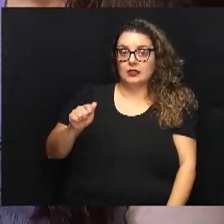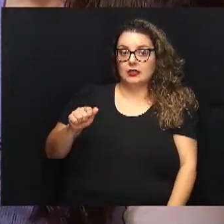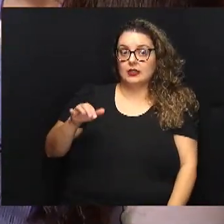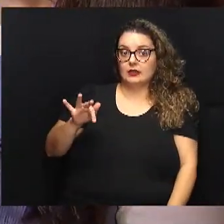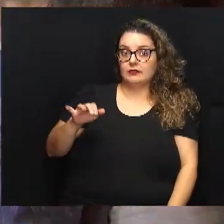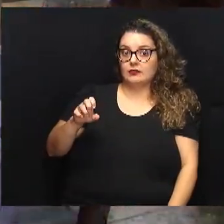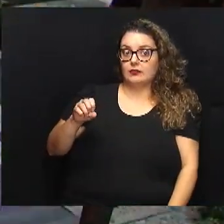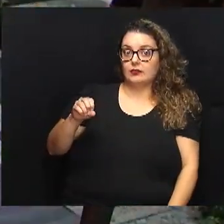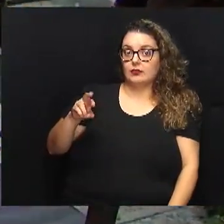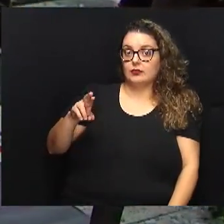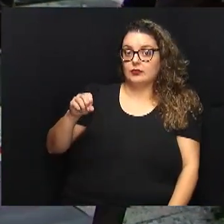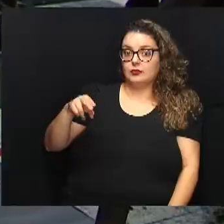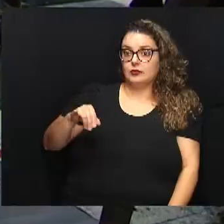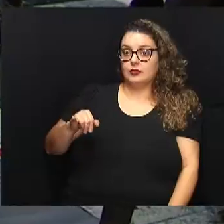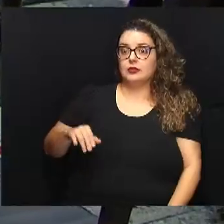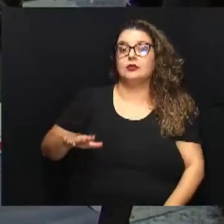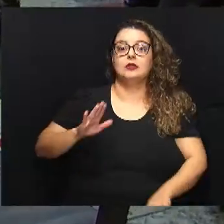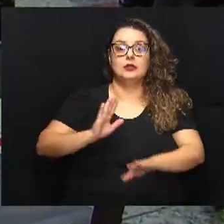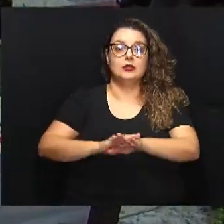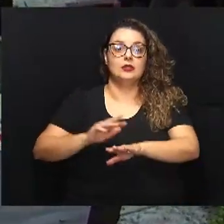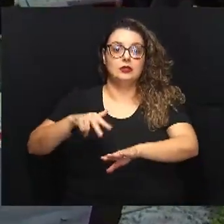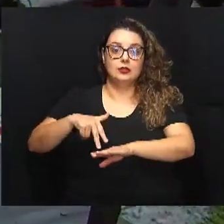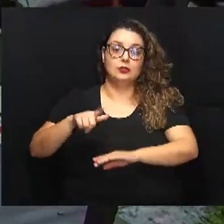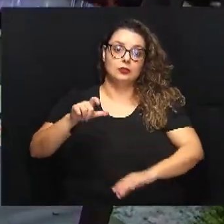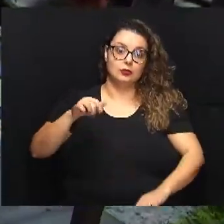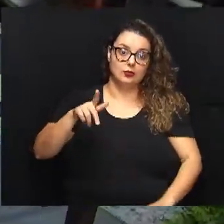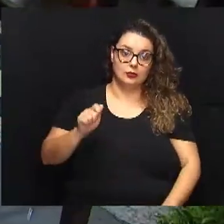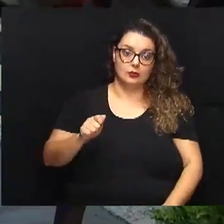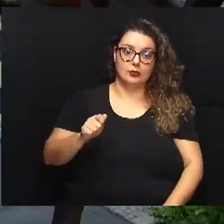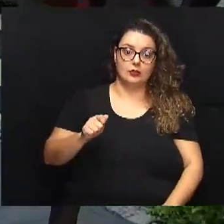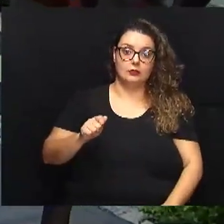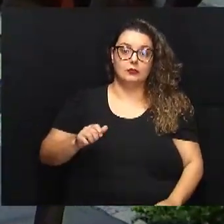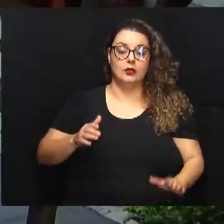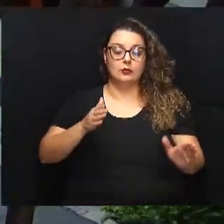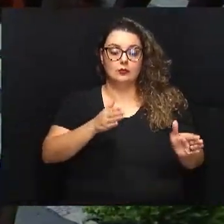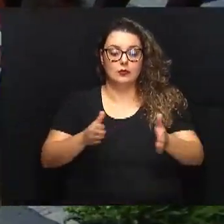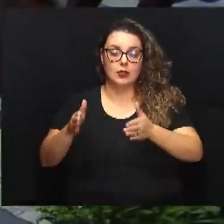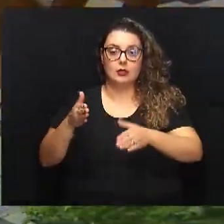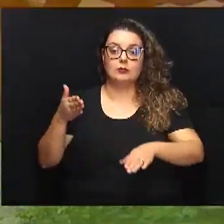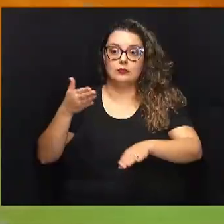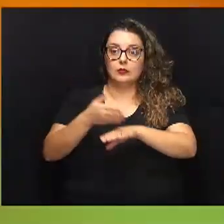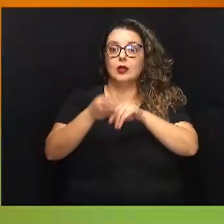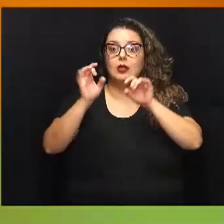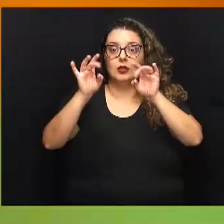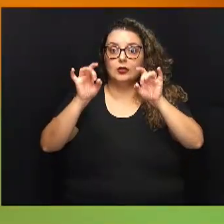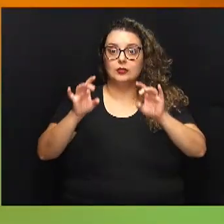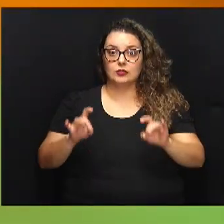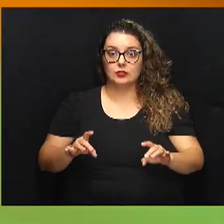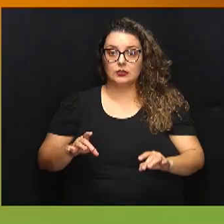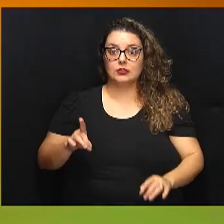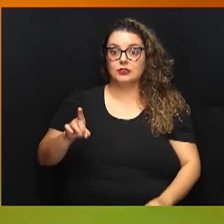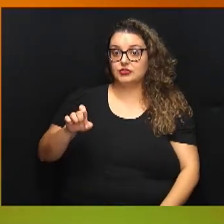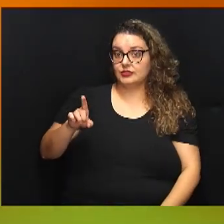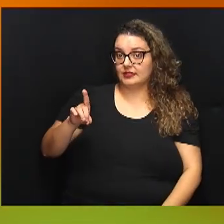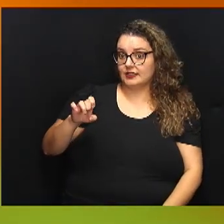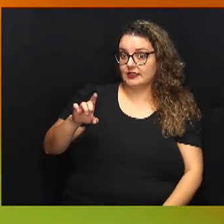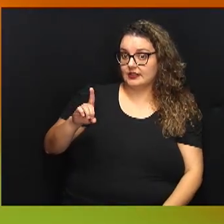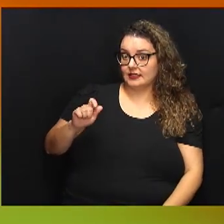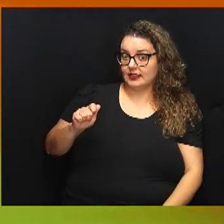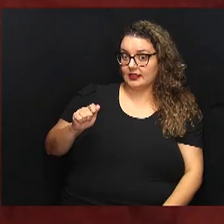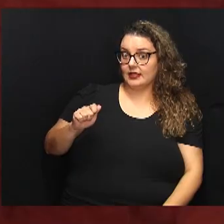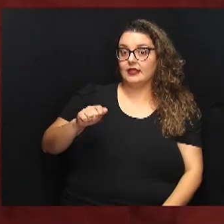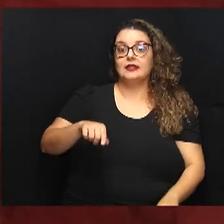que também atua no longa, o elenco conta com a participação especial de Dedé Santana e